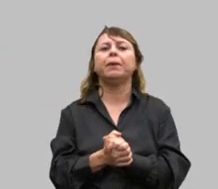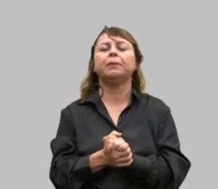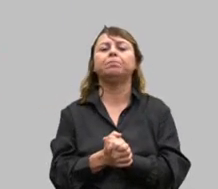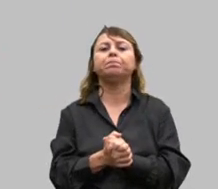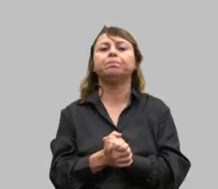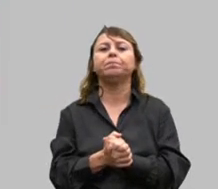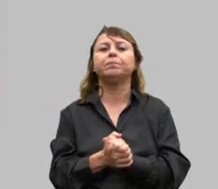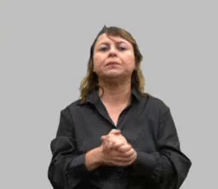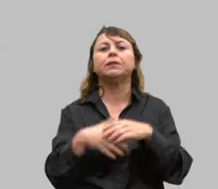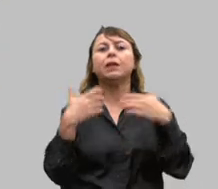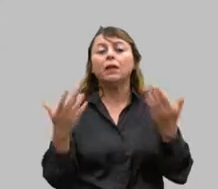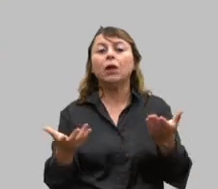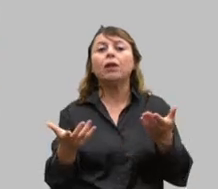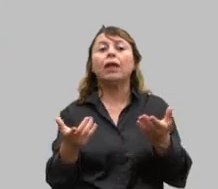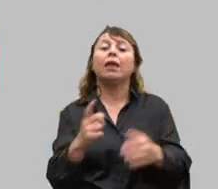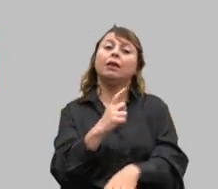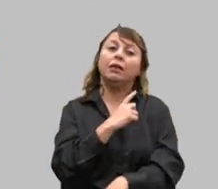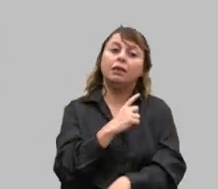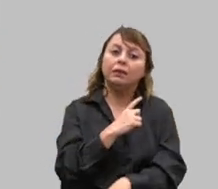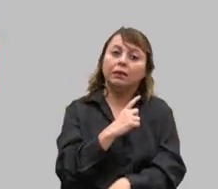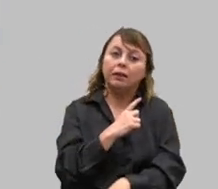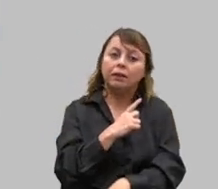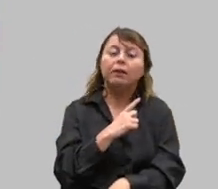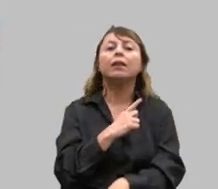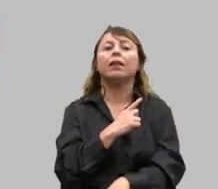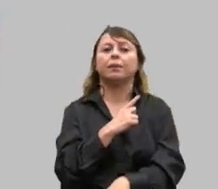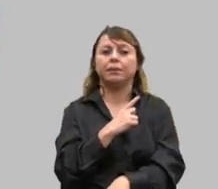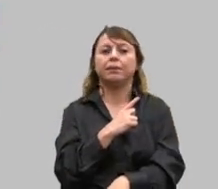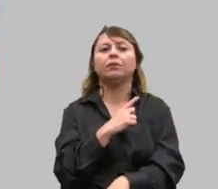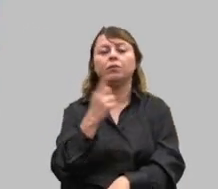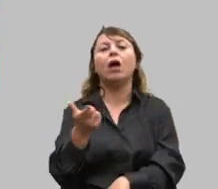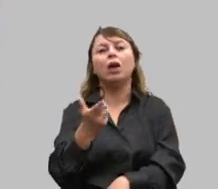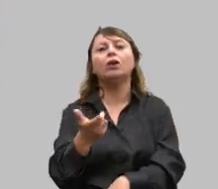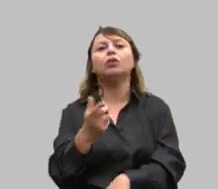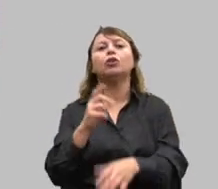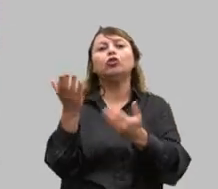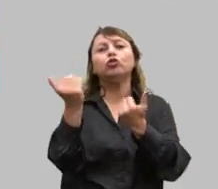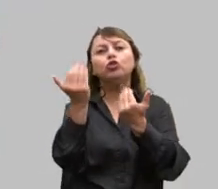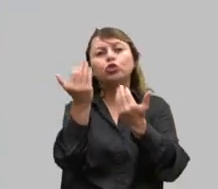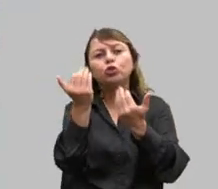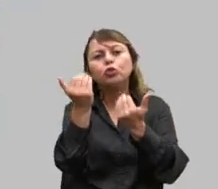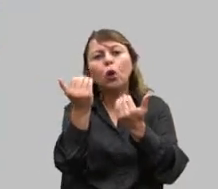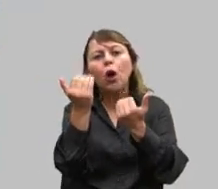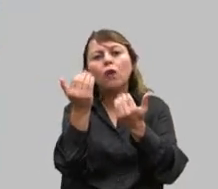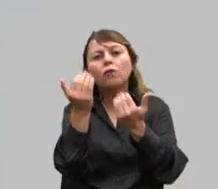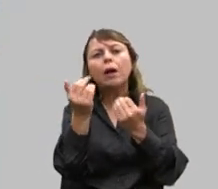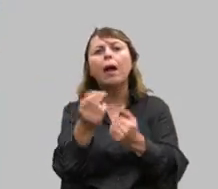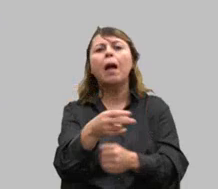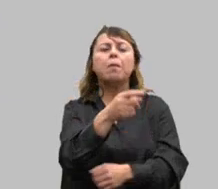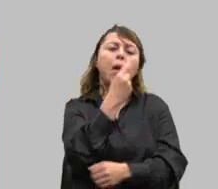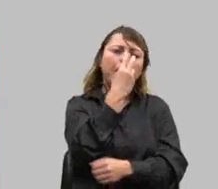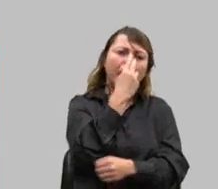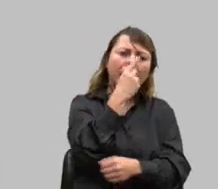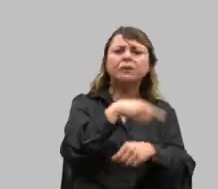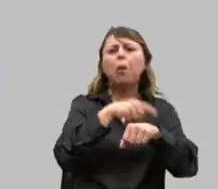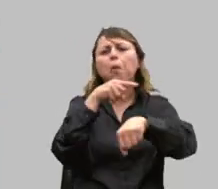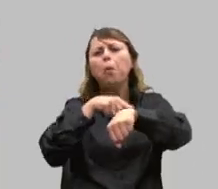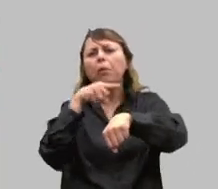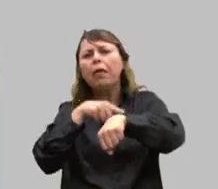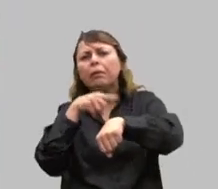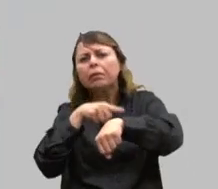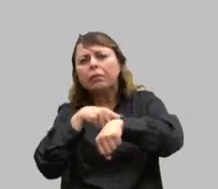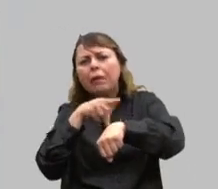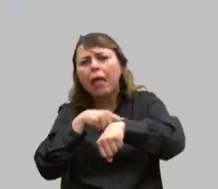que lidar a vida dos jovem mas que ele dedica o pouco do seu tempo